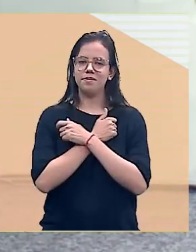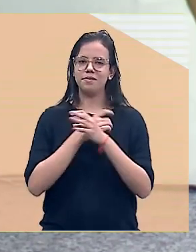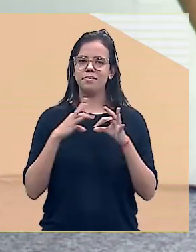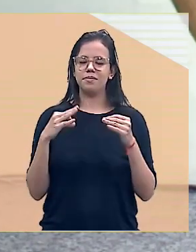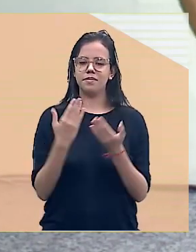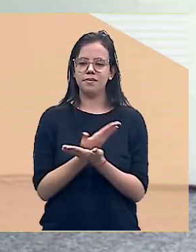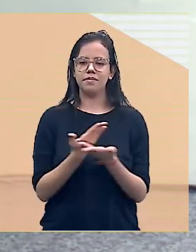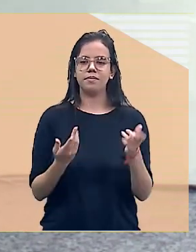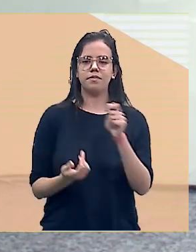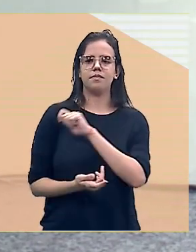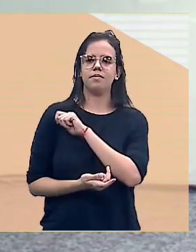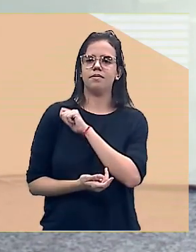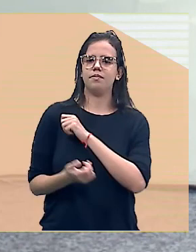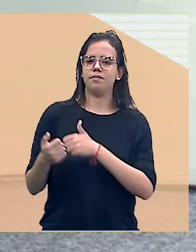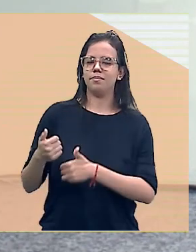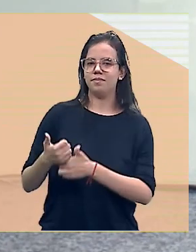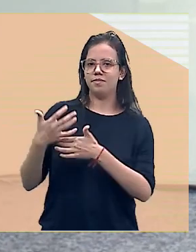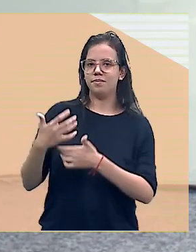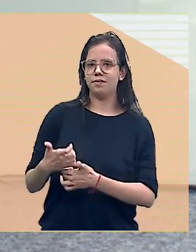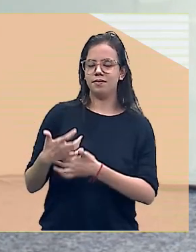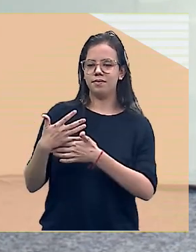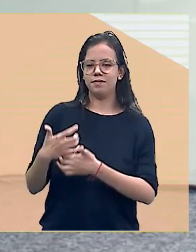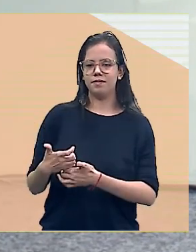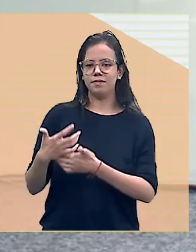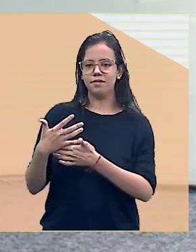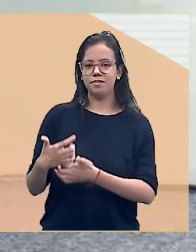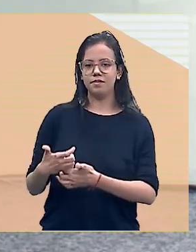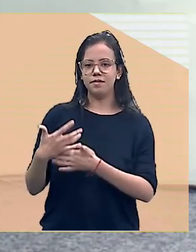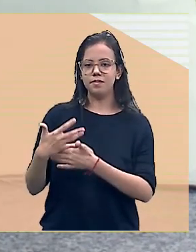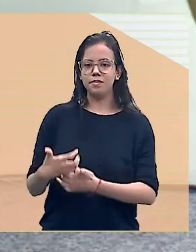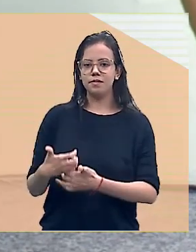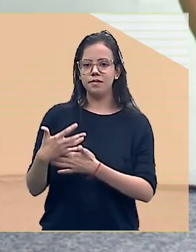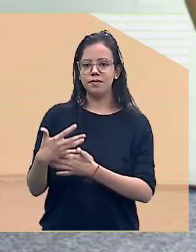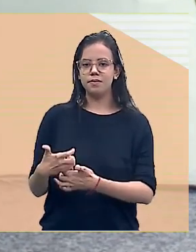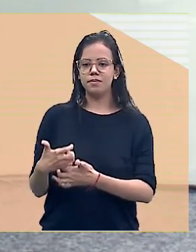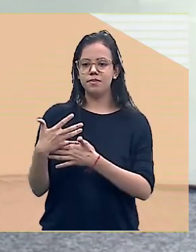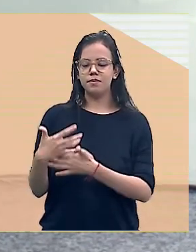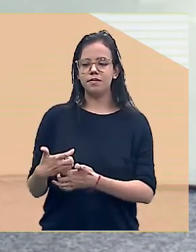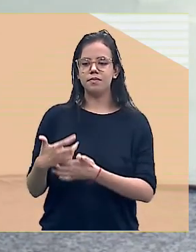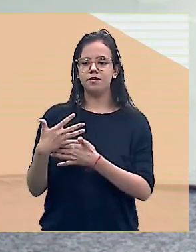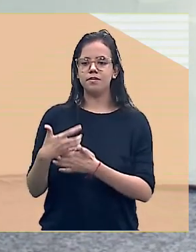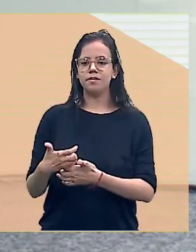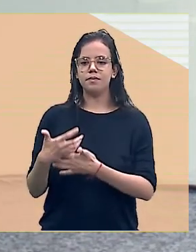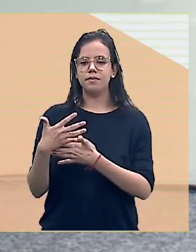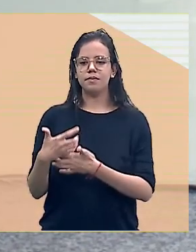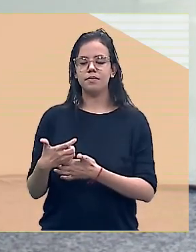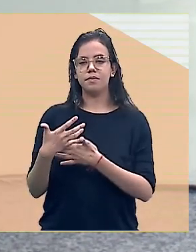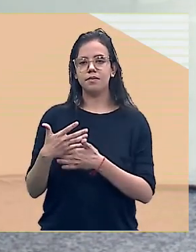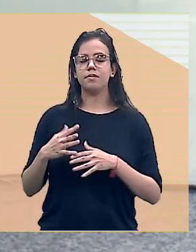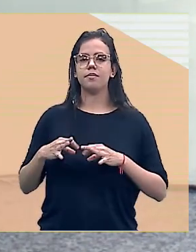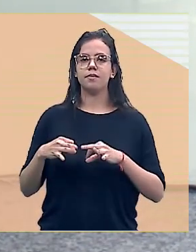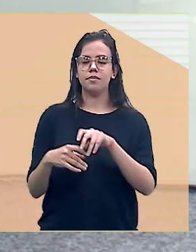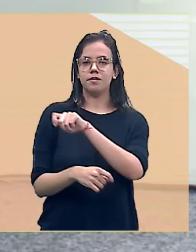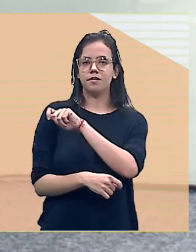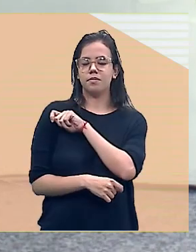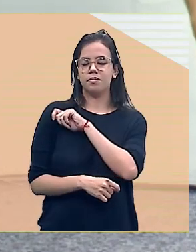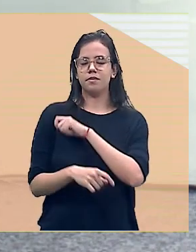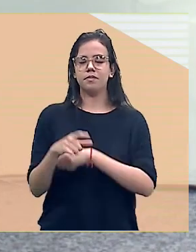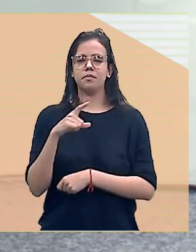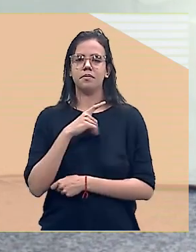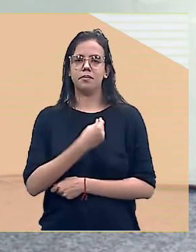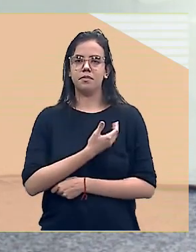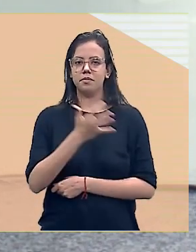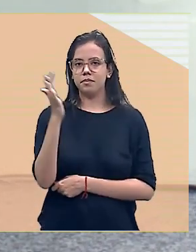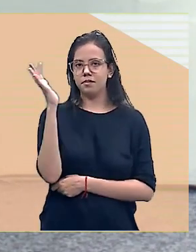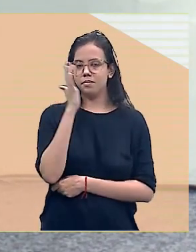vocês Jaque Souza Gabriel André a Larissa Hellen não é Tá certo e todos que estão aqui nos